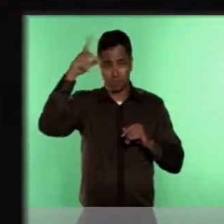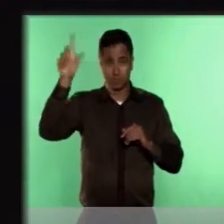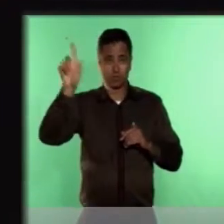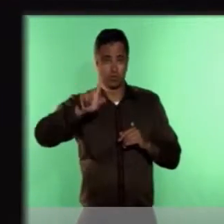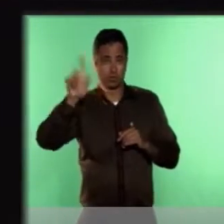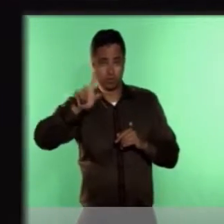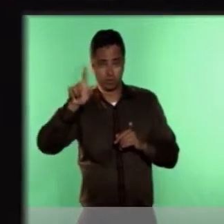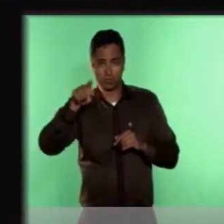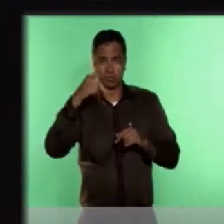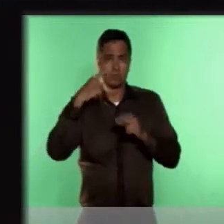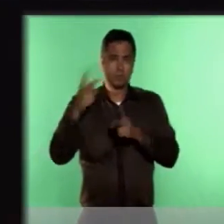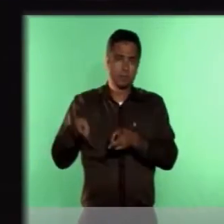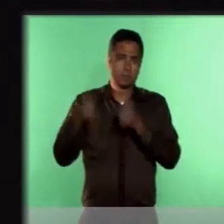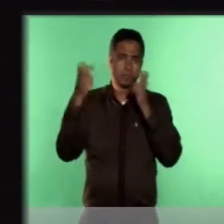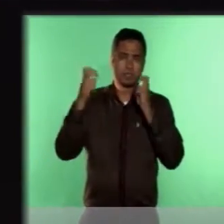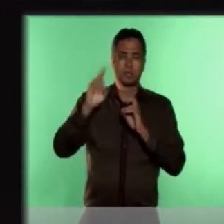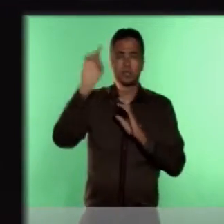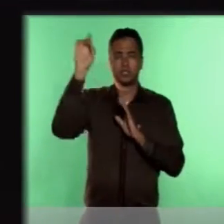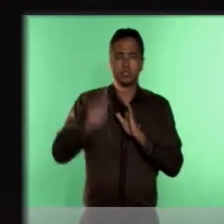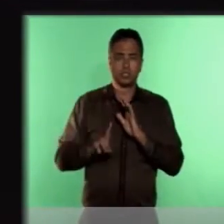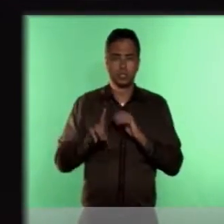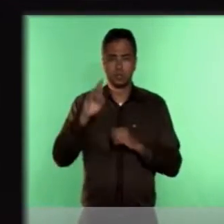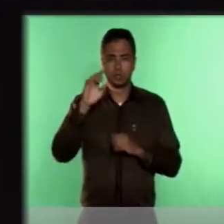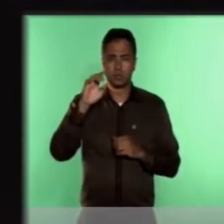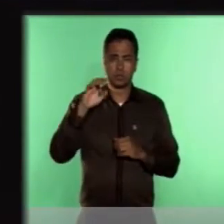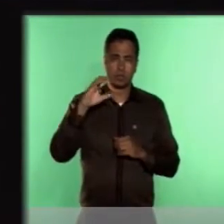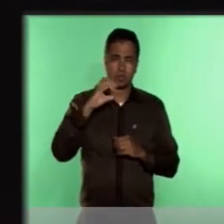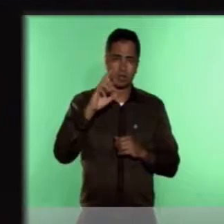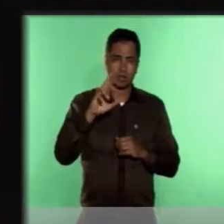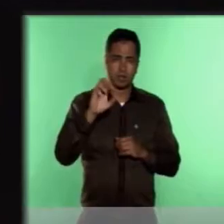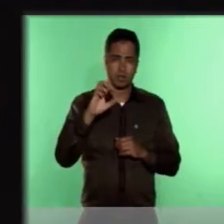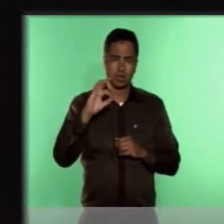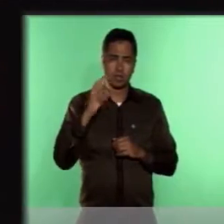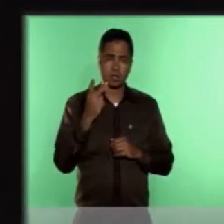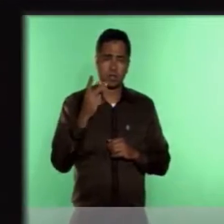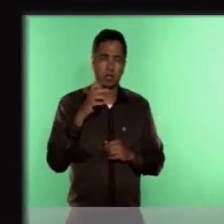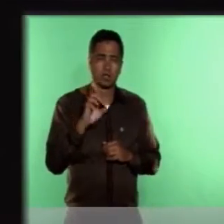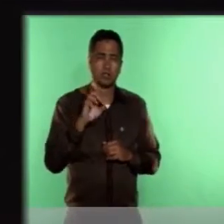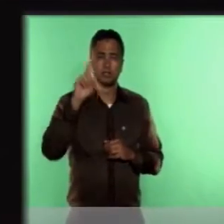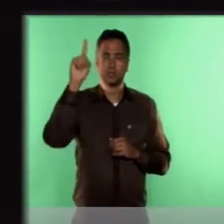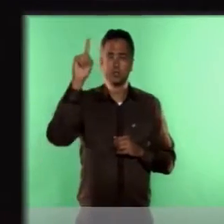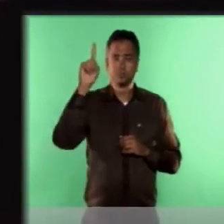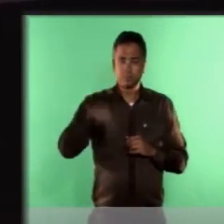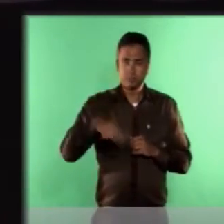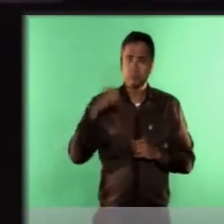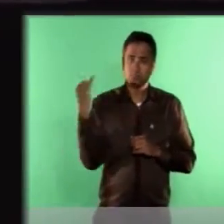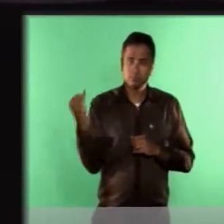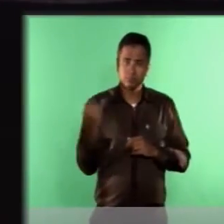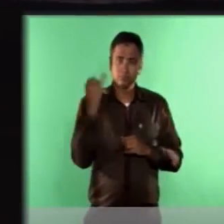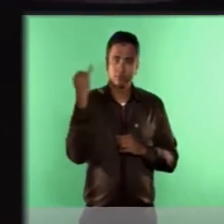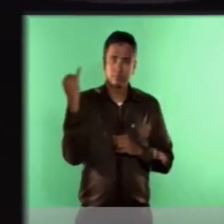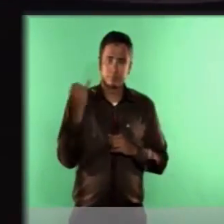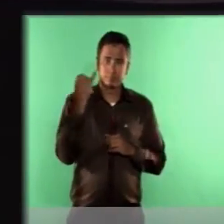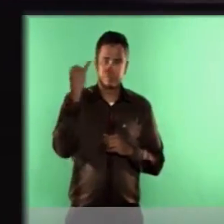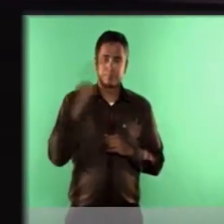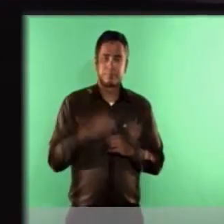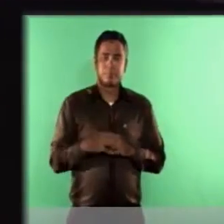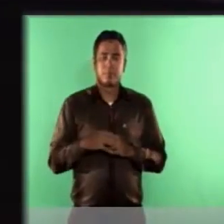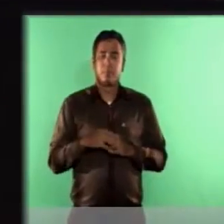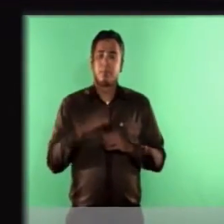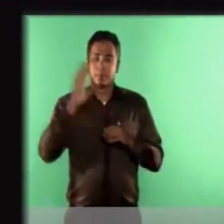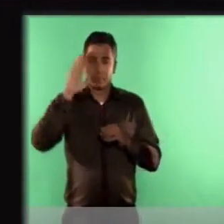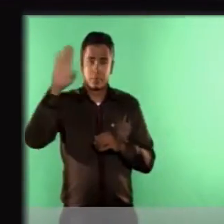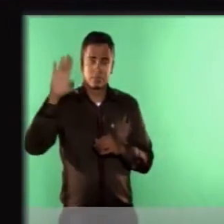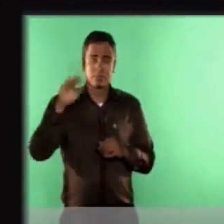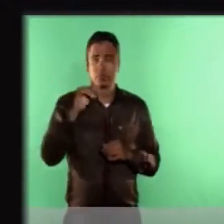fatores primordiais de avaliação de um bom prefeito ou de um mau prefeito, especialmente nas grandes cidades. Então, por exemplo, o caso de São